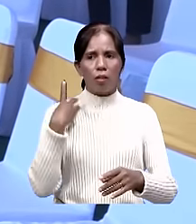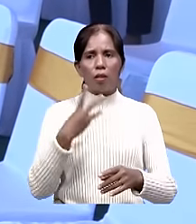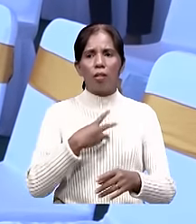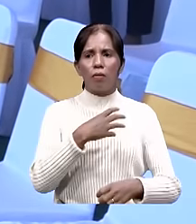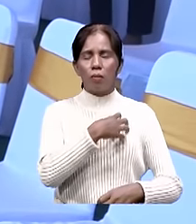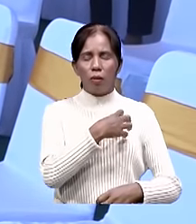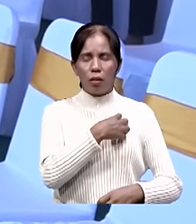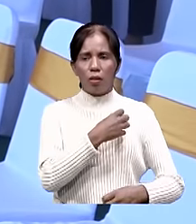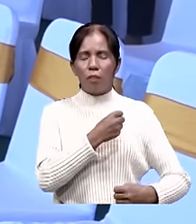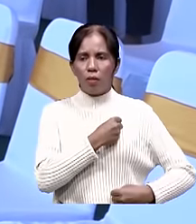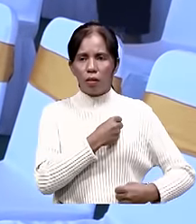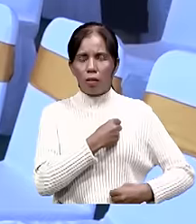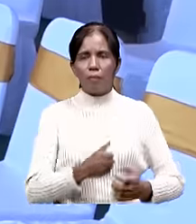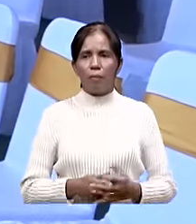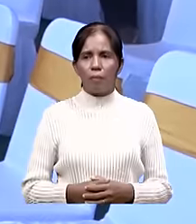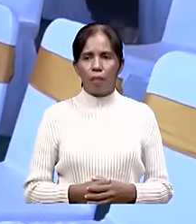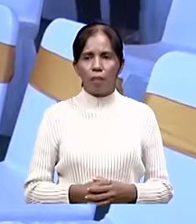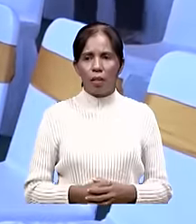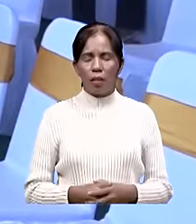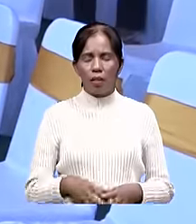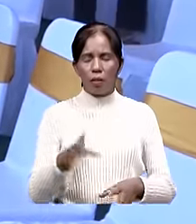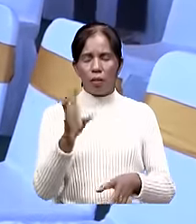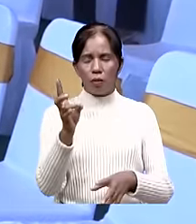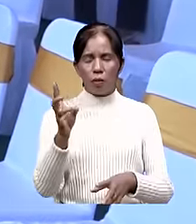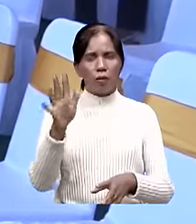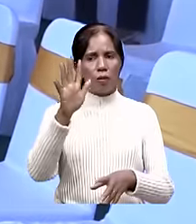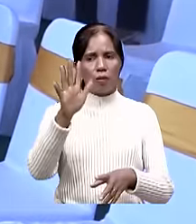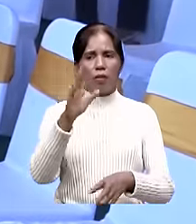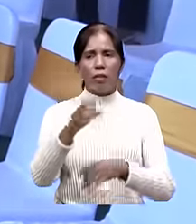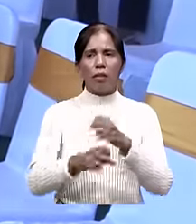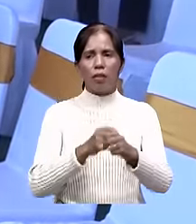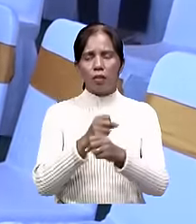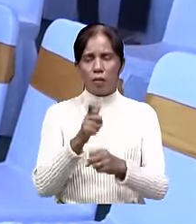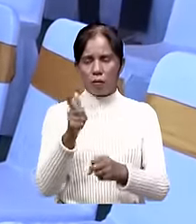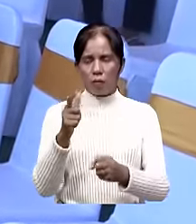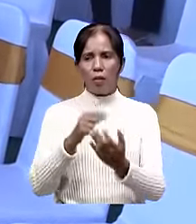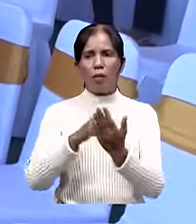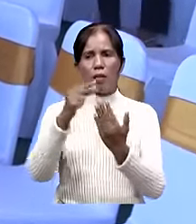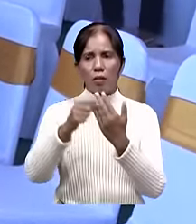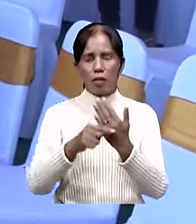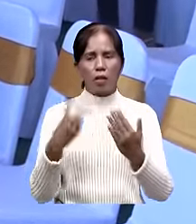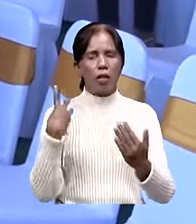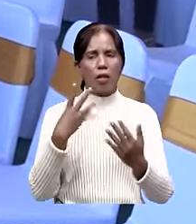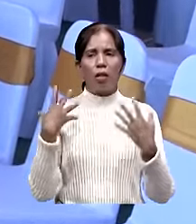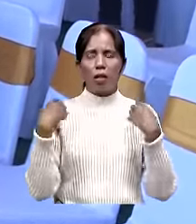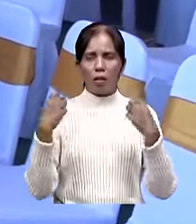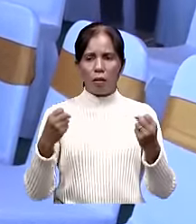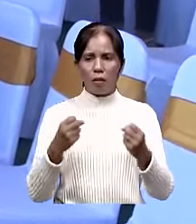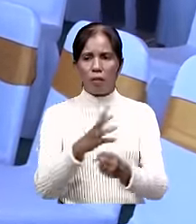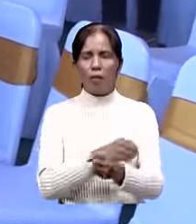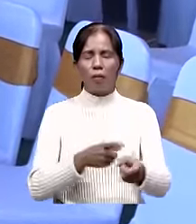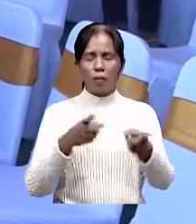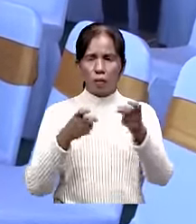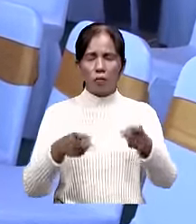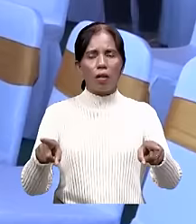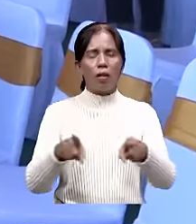militer. Durante ida ne 75 to agora 20 de agosto am mak 45 luta karkila tu tir mal hanes la